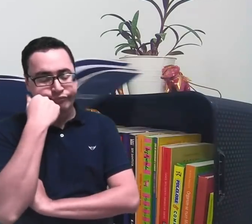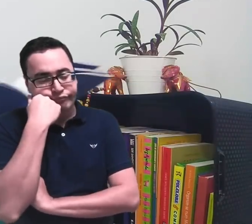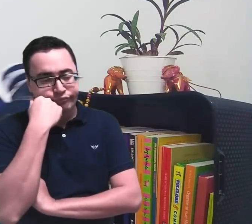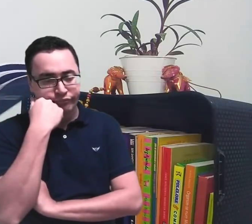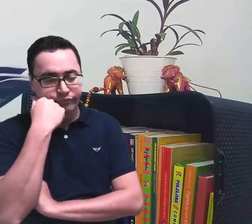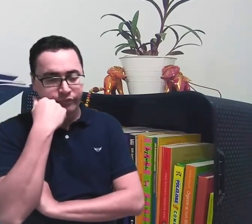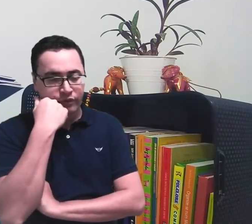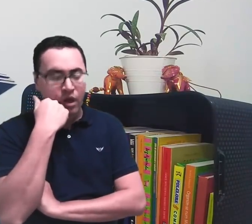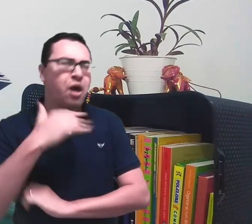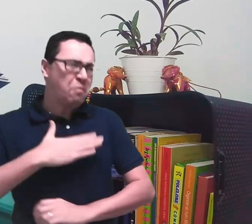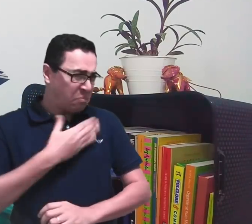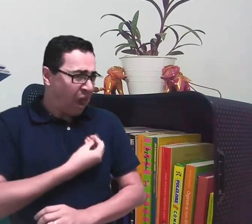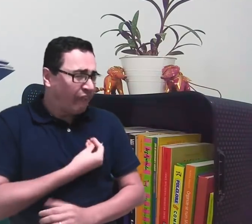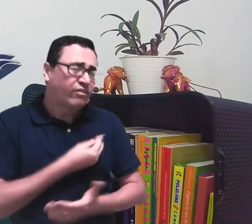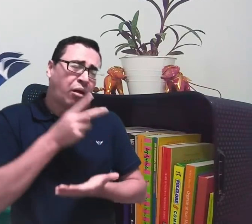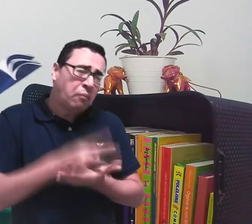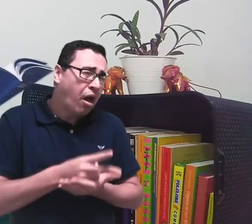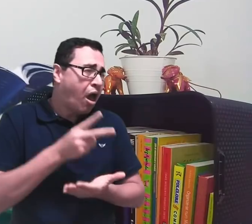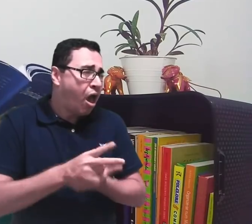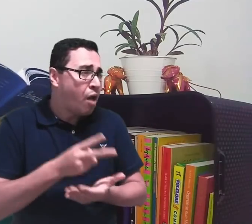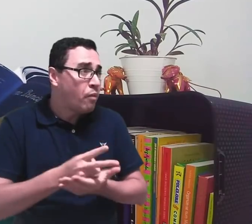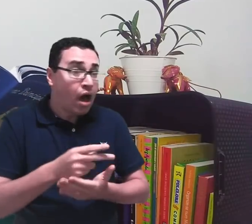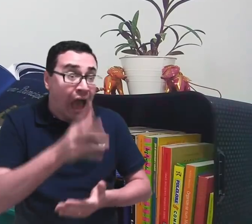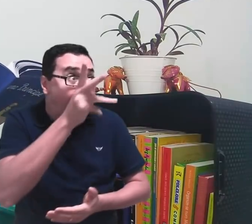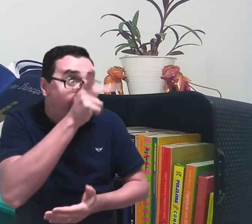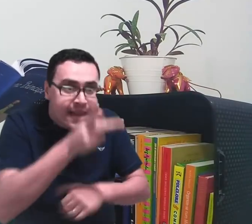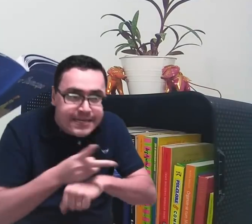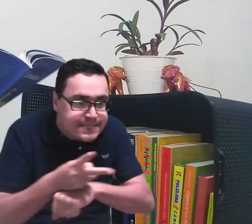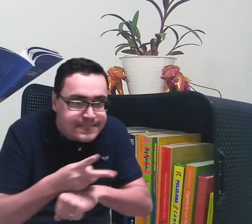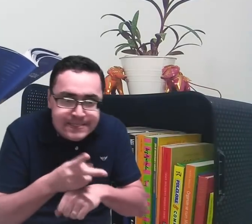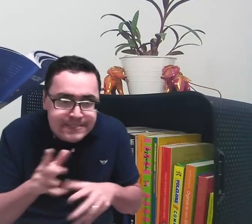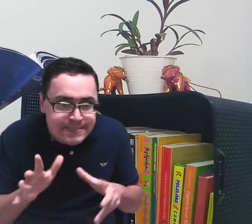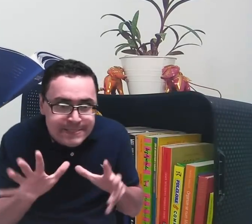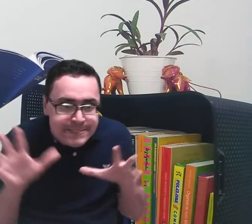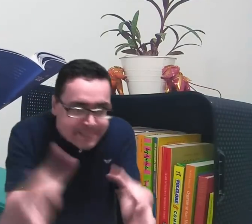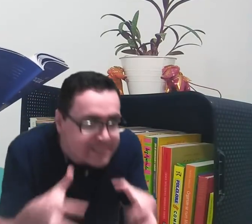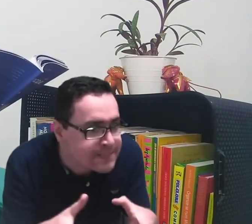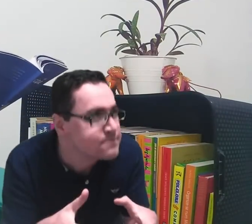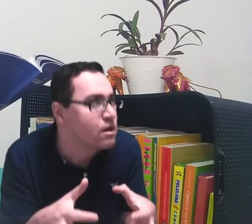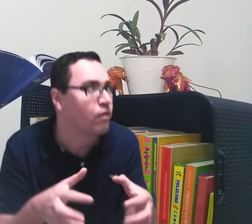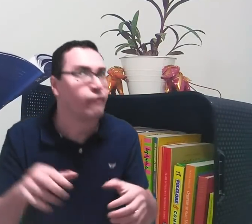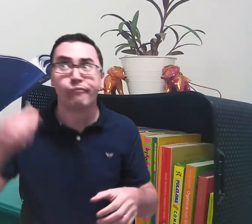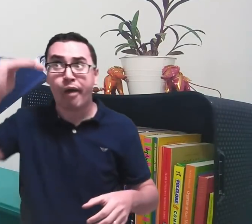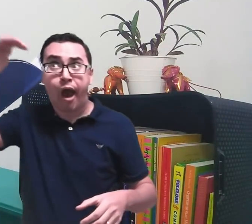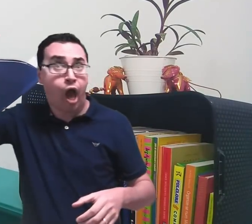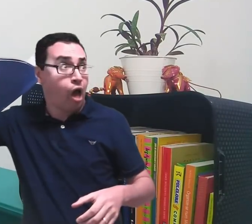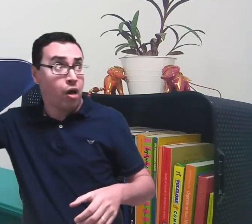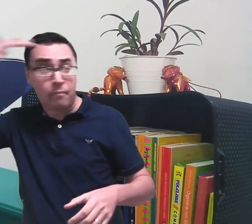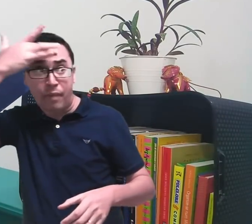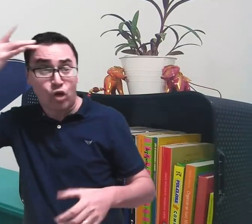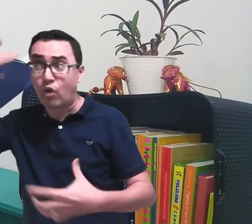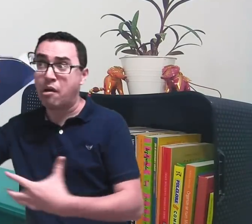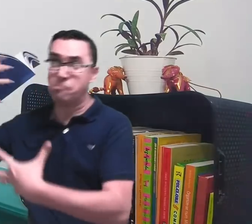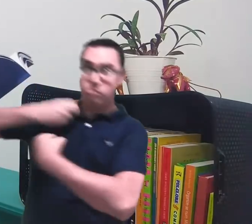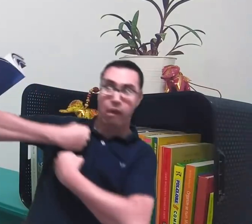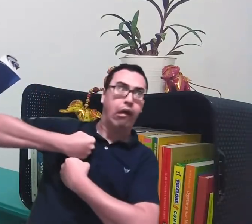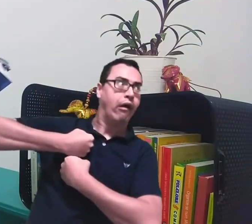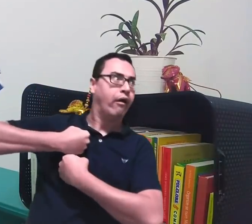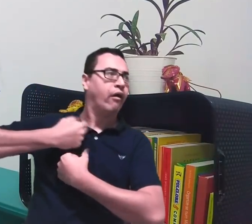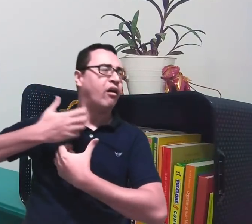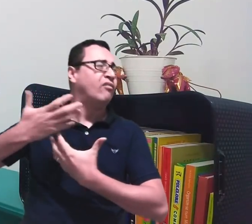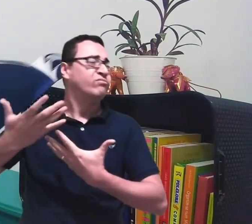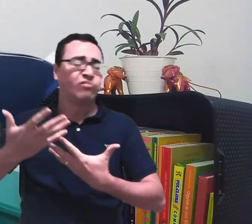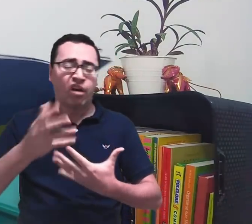Eu caço galinhas, os homens me caçam, todas as galinhas se parecem e todos os homens se